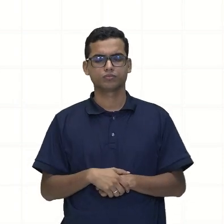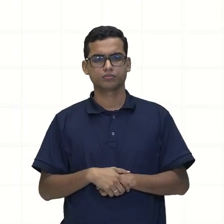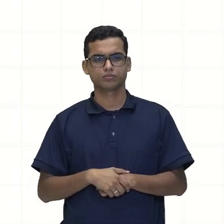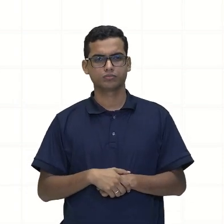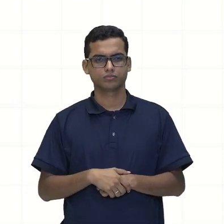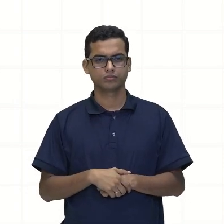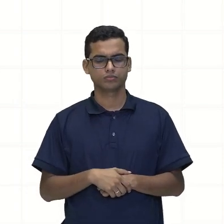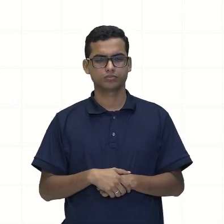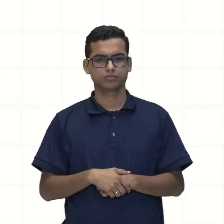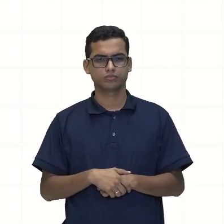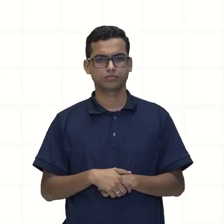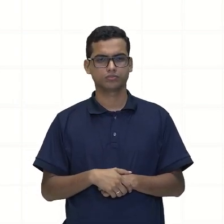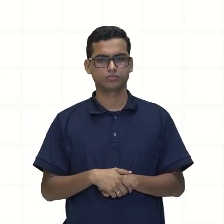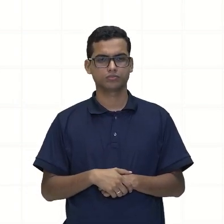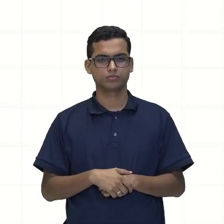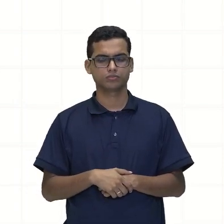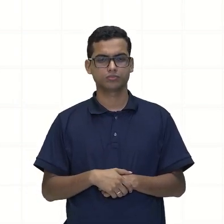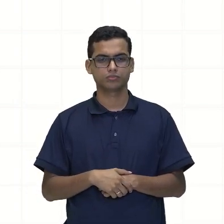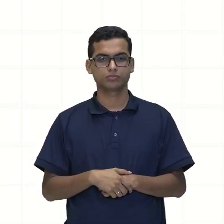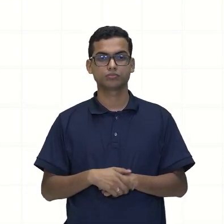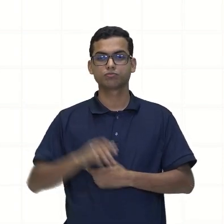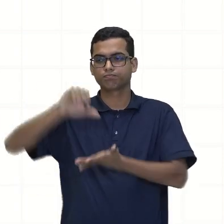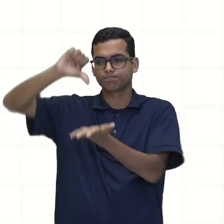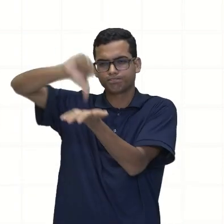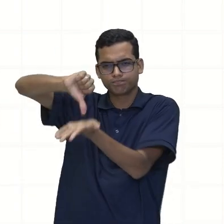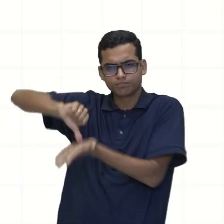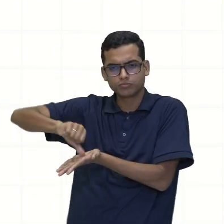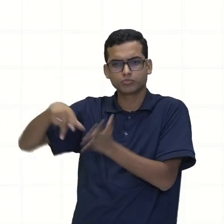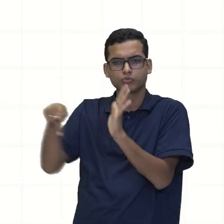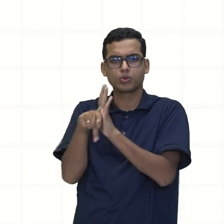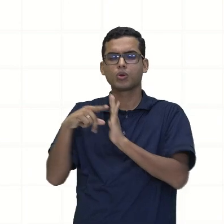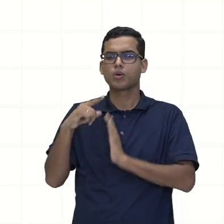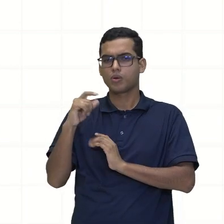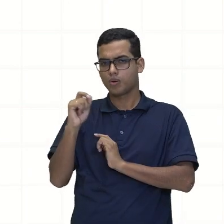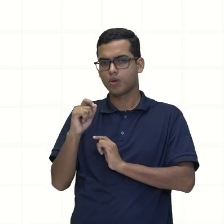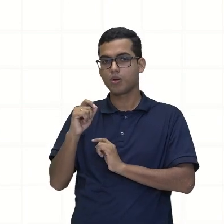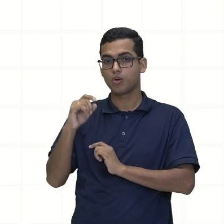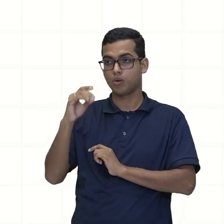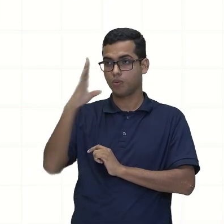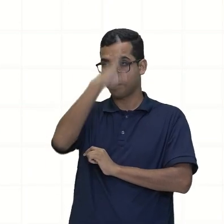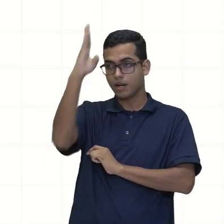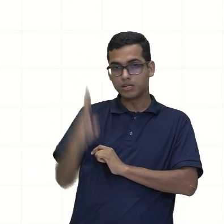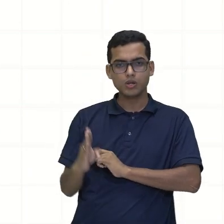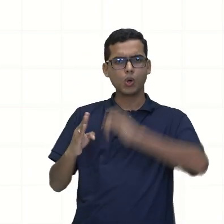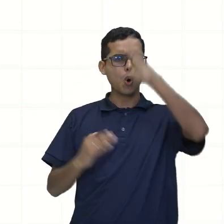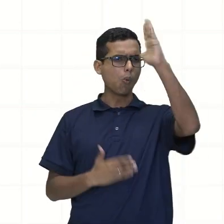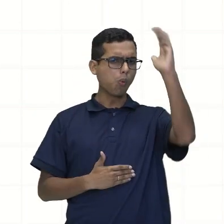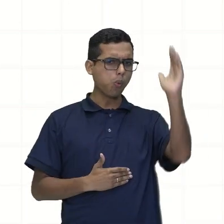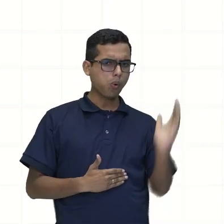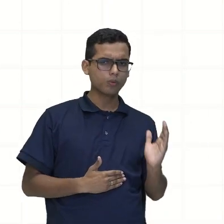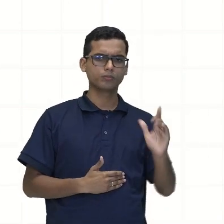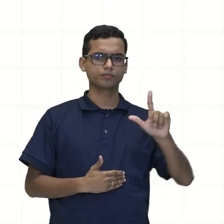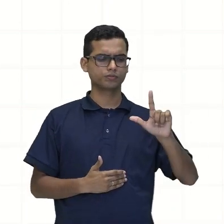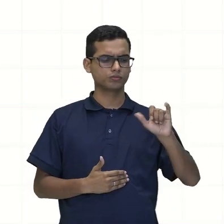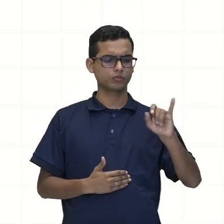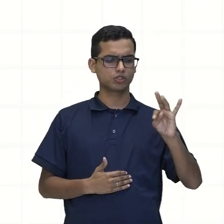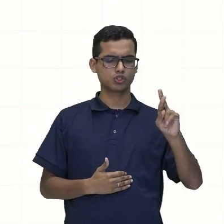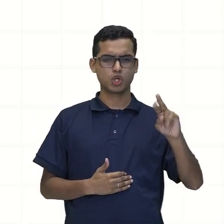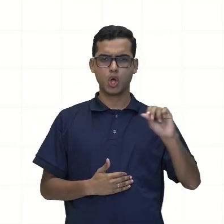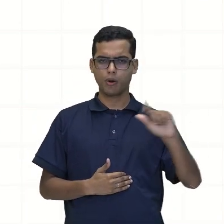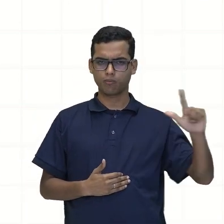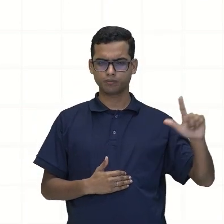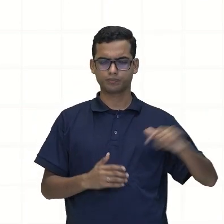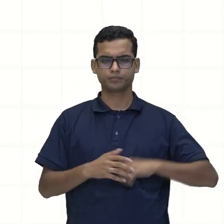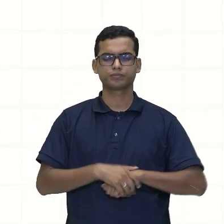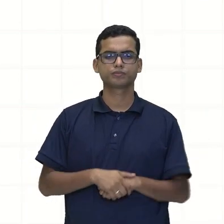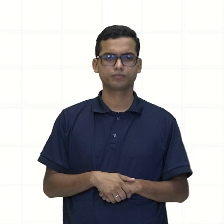nas cidades litorâneas do Brasil. E aí a gente continua verificando um outro mapa,